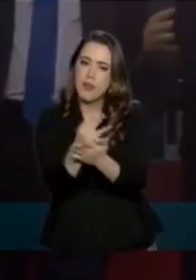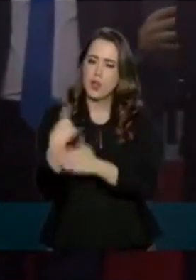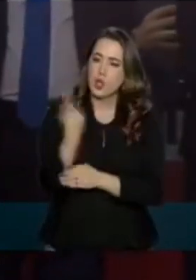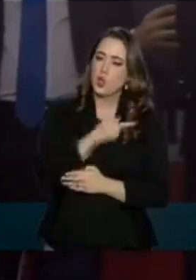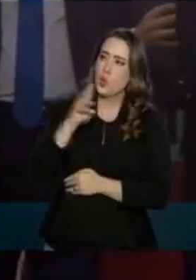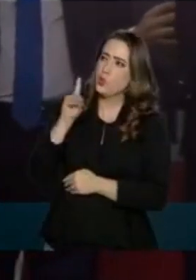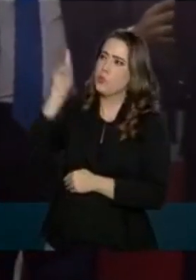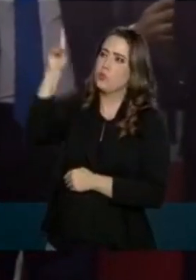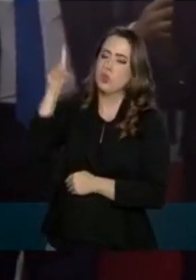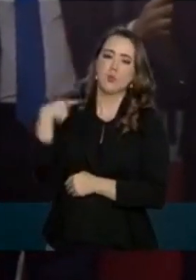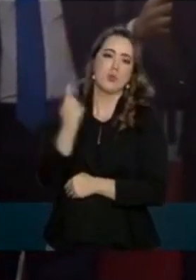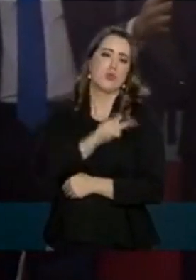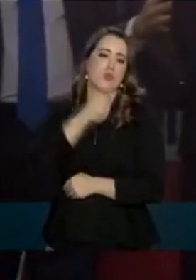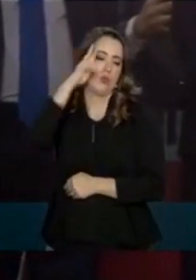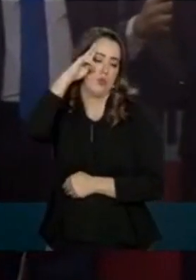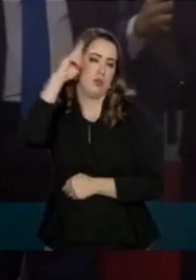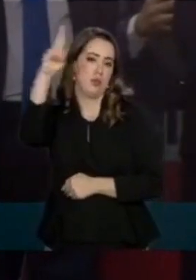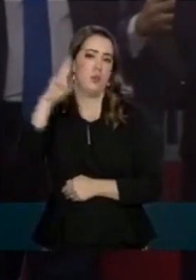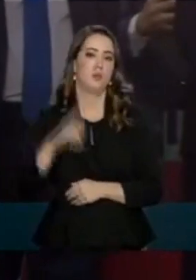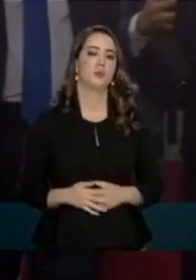nosso Senhor.